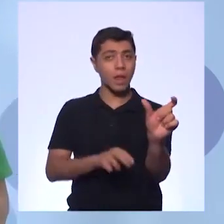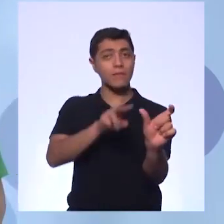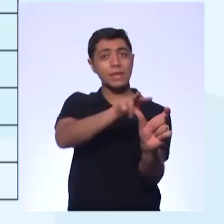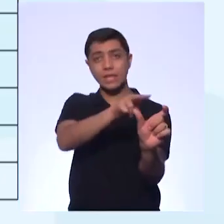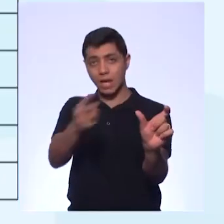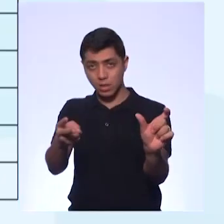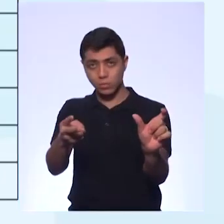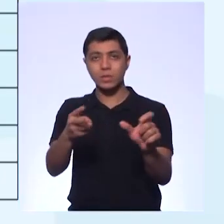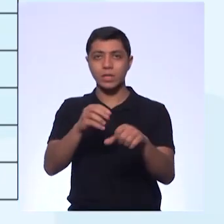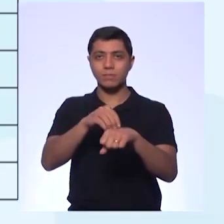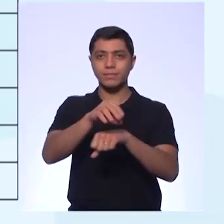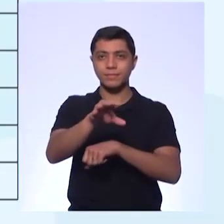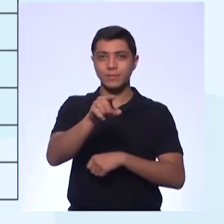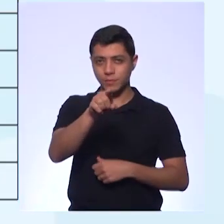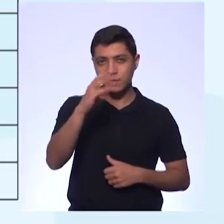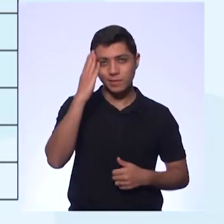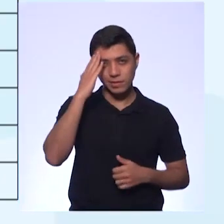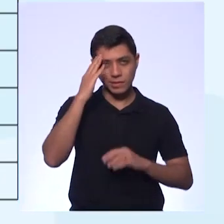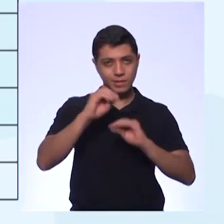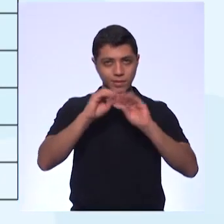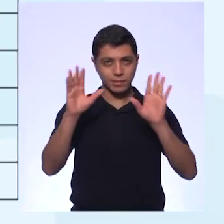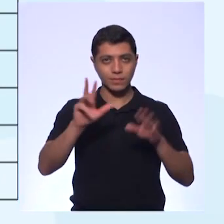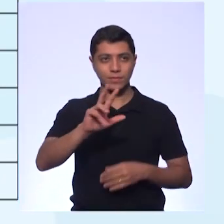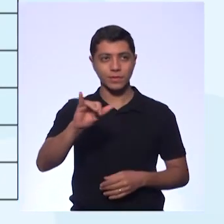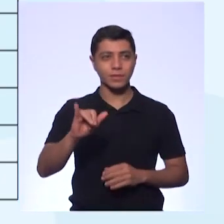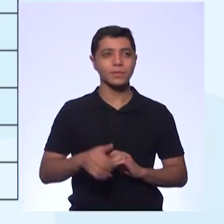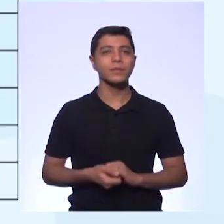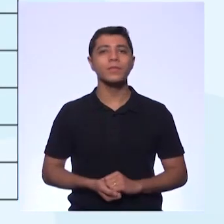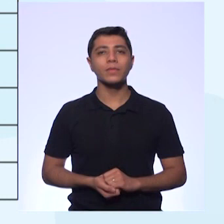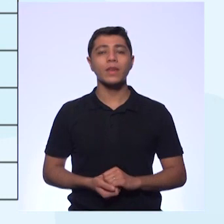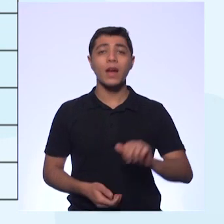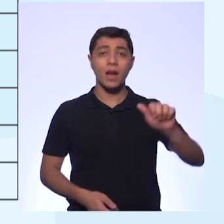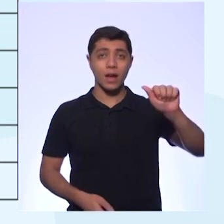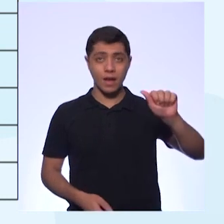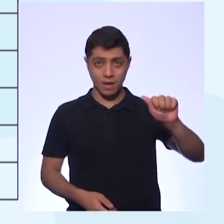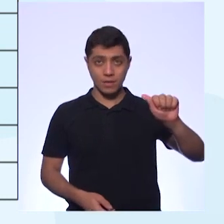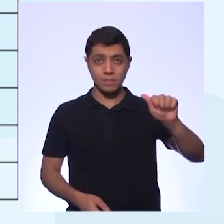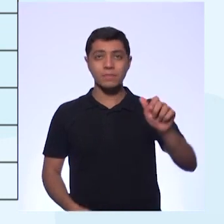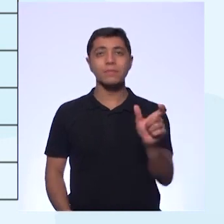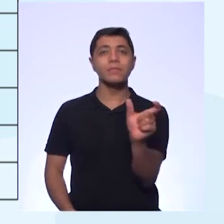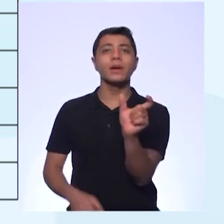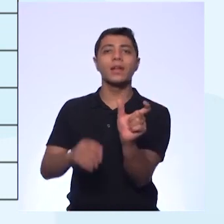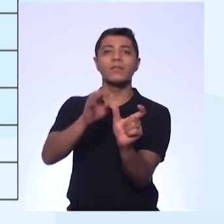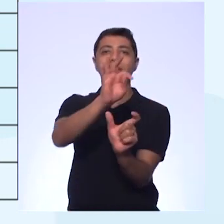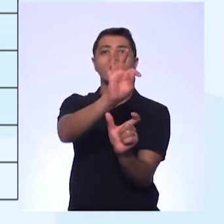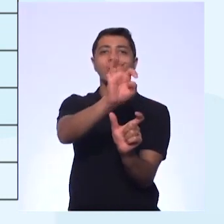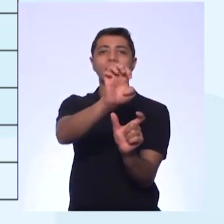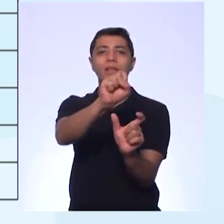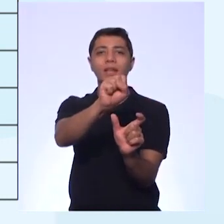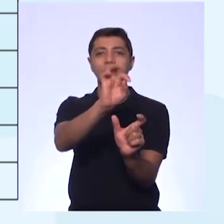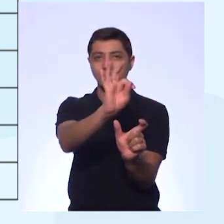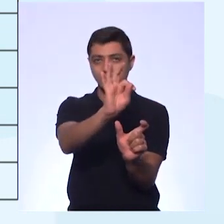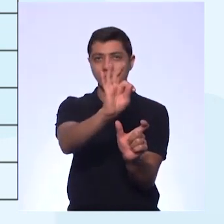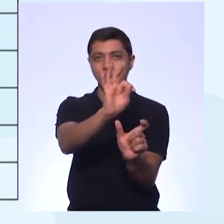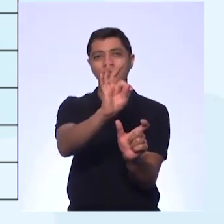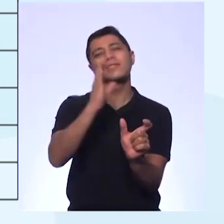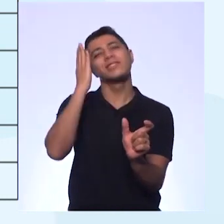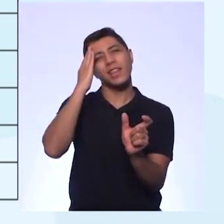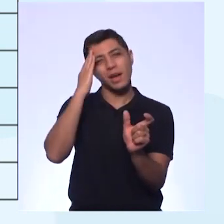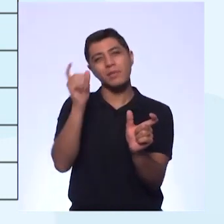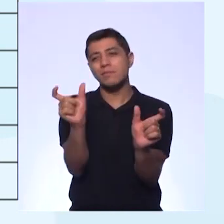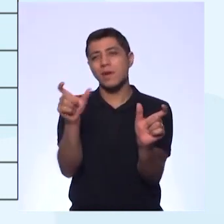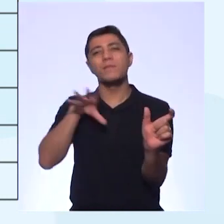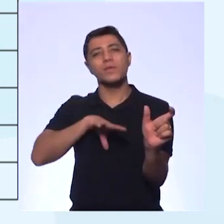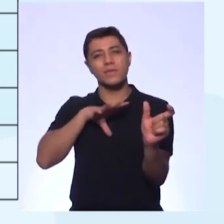certo? Então, olha só. A gente tem aí a palavra test, que por ser um cognato, a gente sabe o que quer dizer?